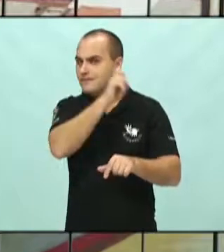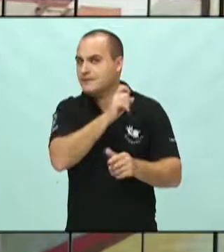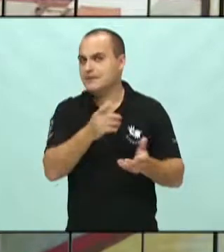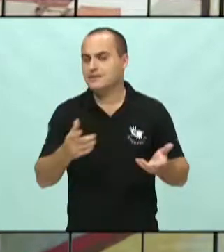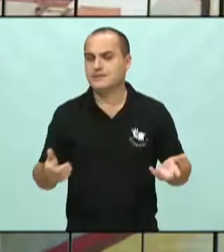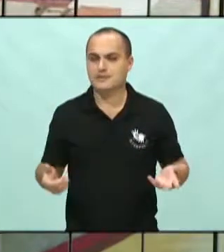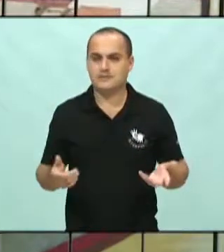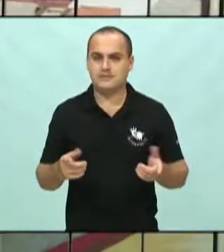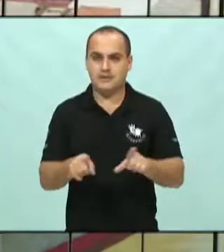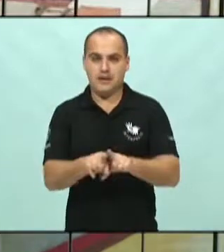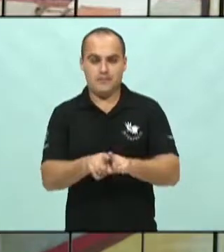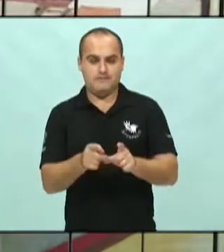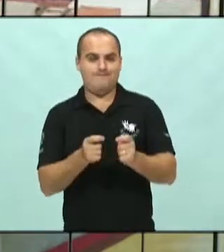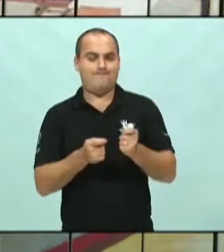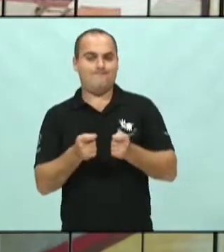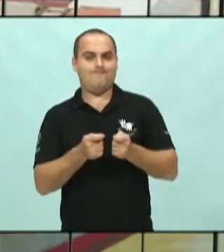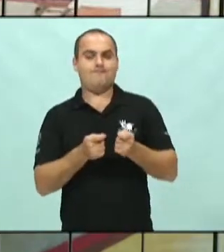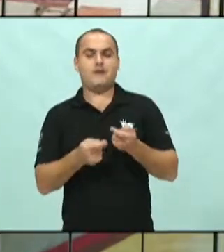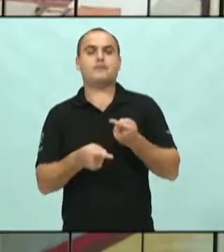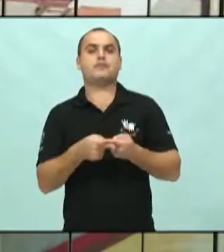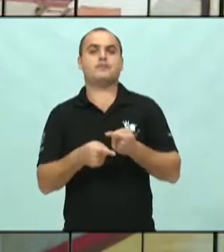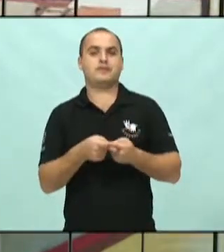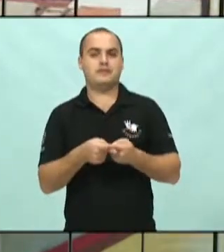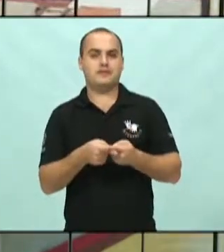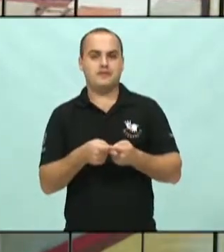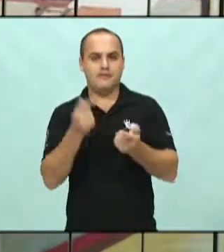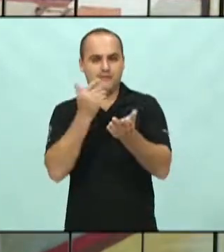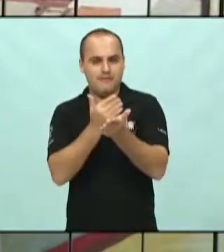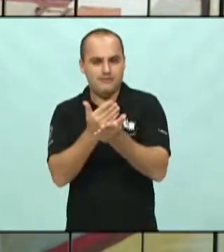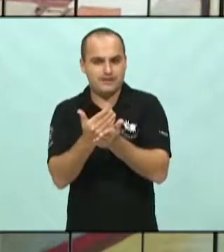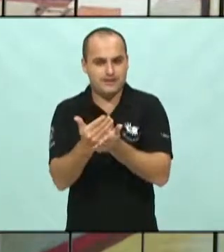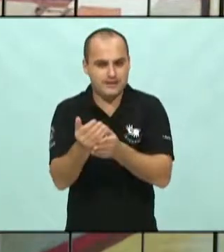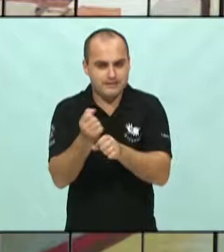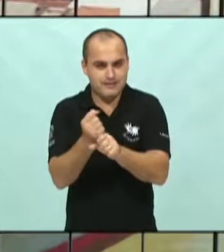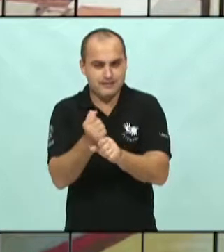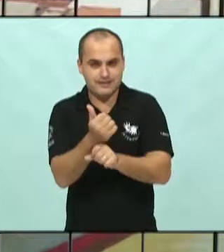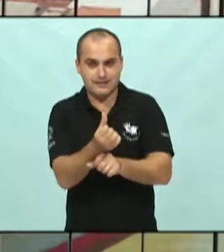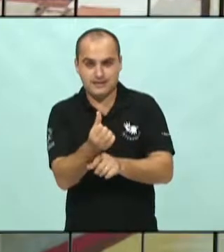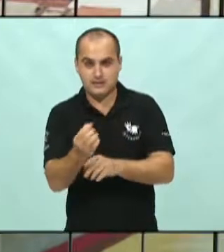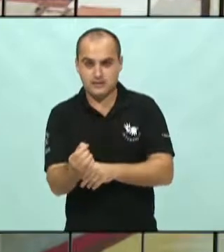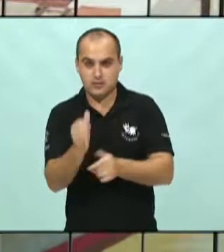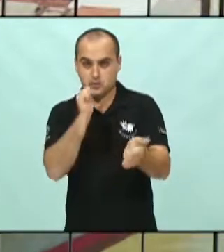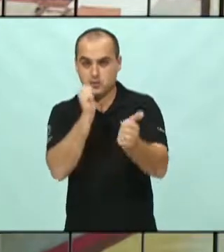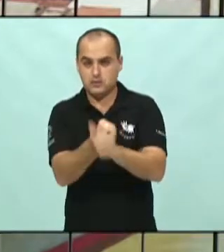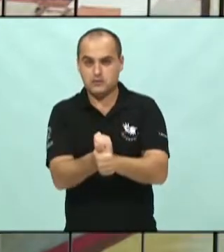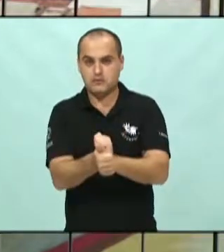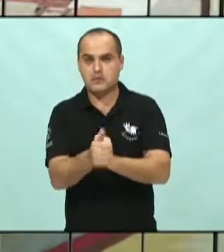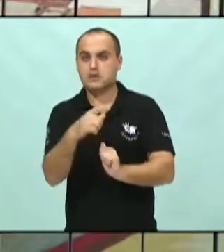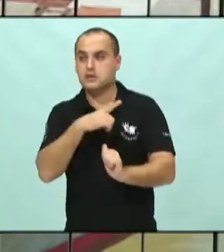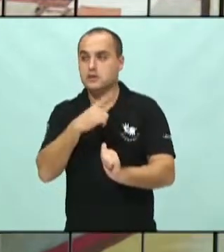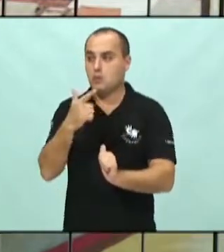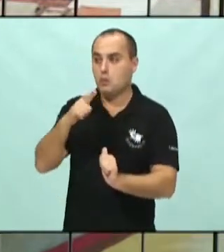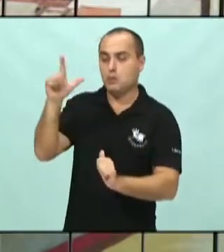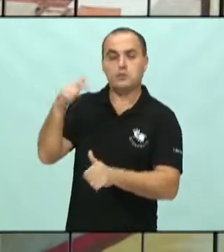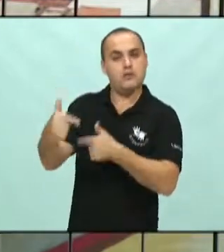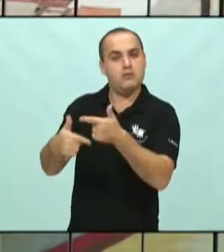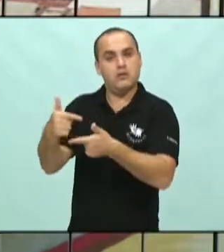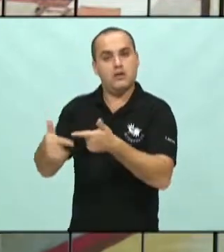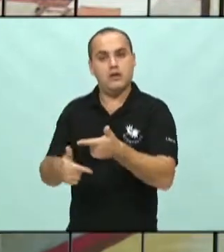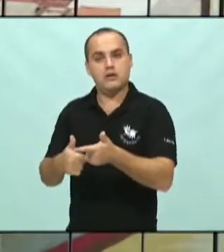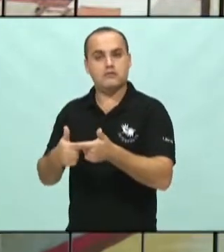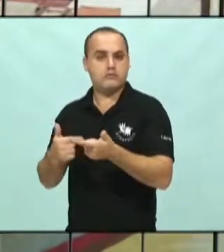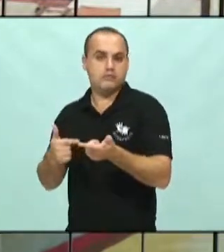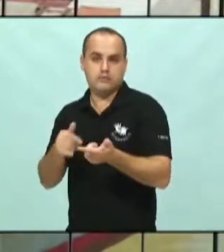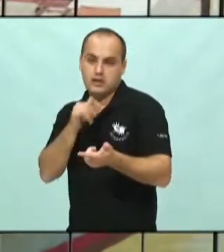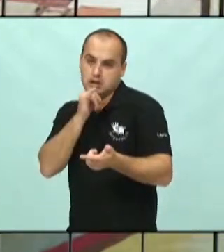E, economicamente falando, justamente porque até o início dos anos 60 os jogadores às vezes até tinham outro emprego, né?